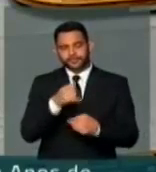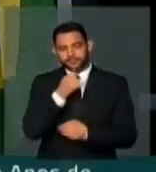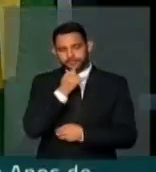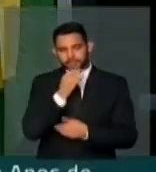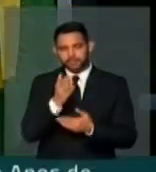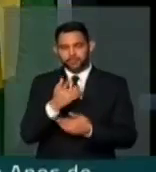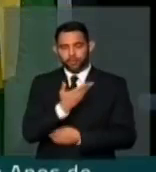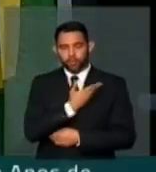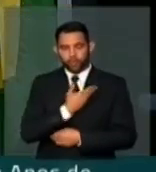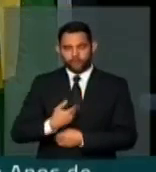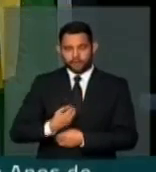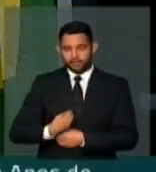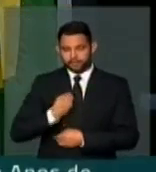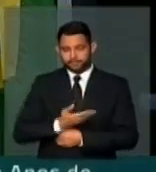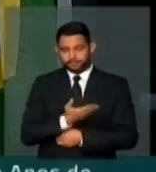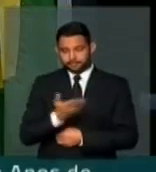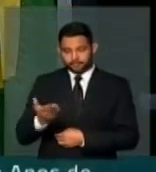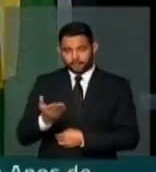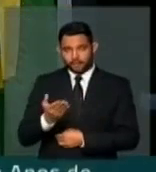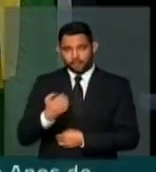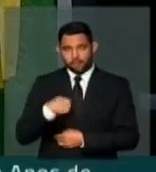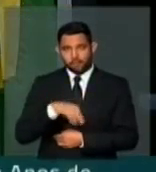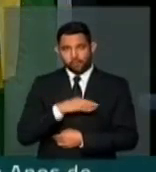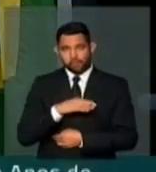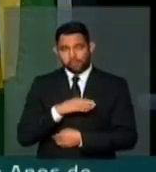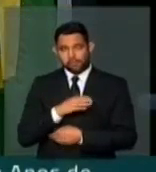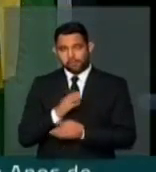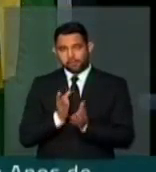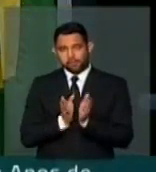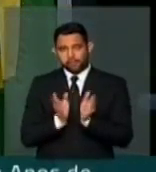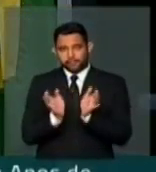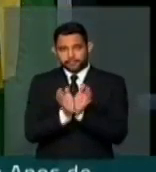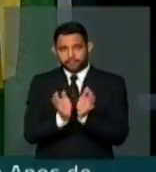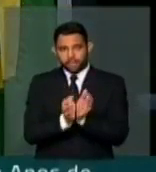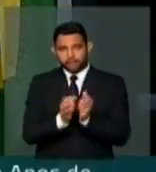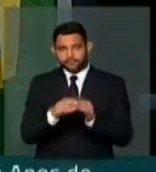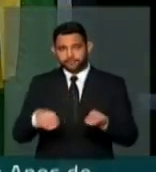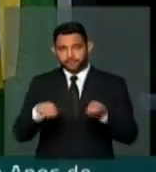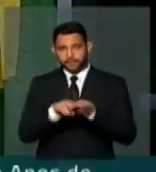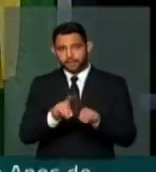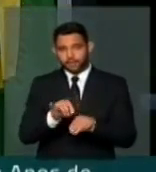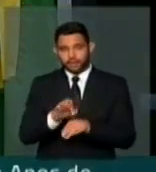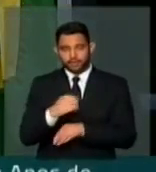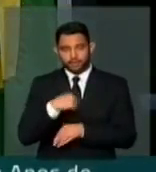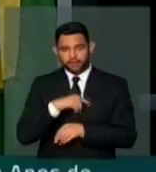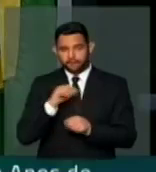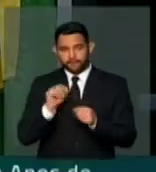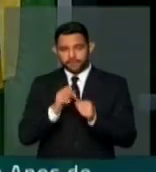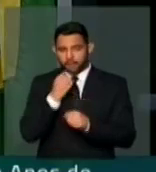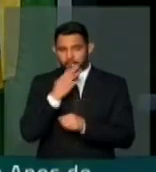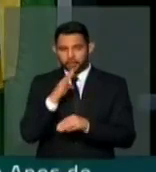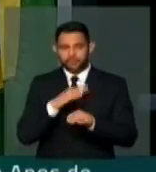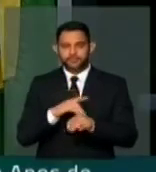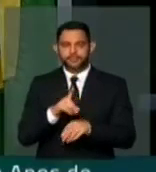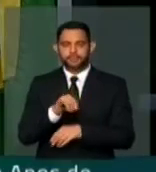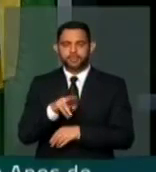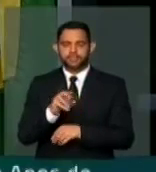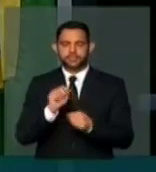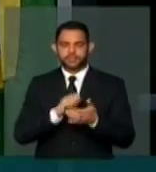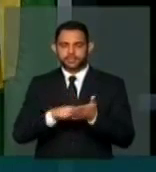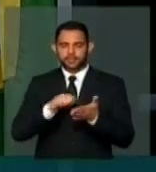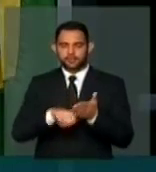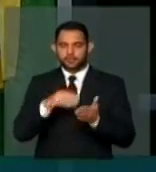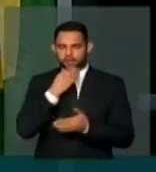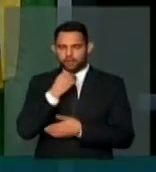o governo que aí está, do centralismo democrático, não pratica a boa democracia prescrita por Dr.